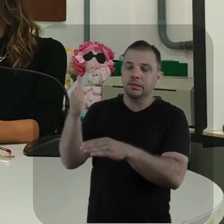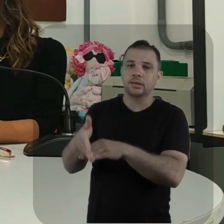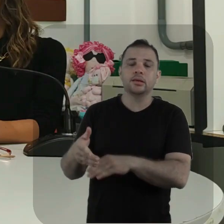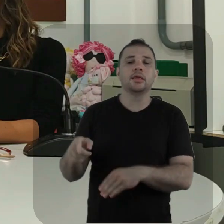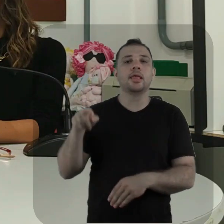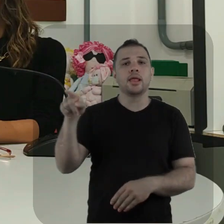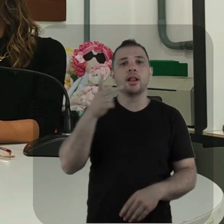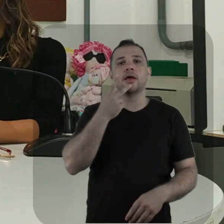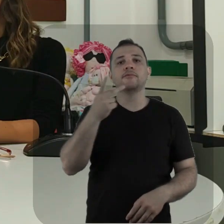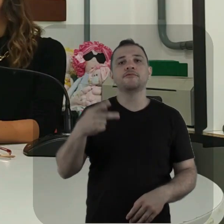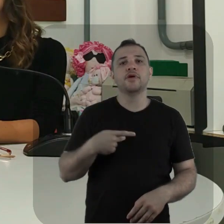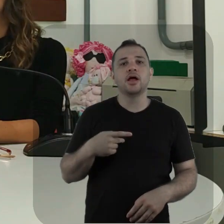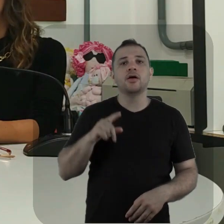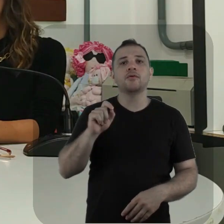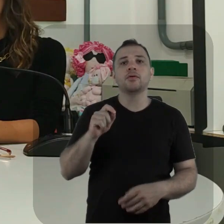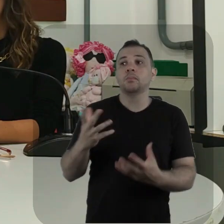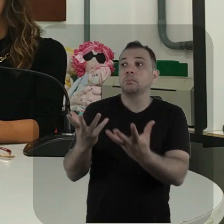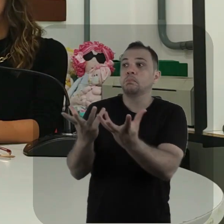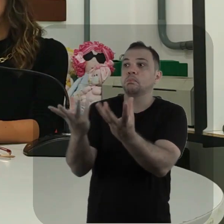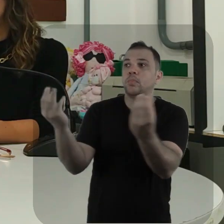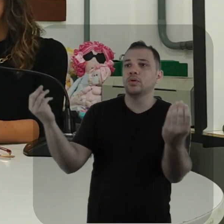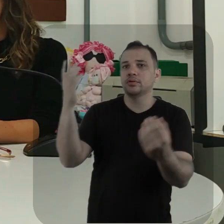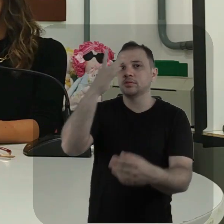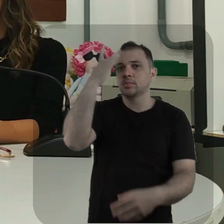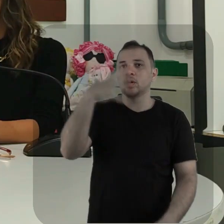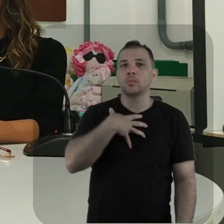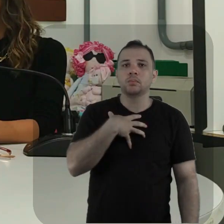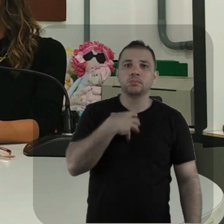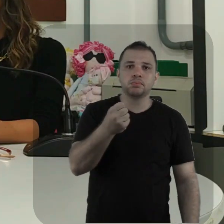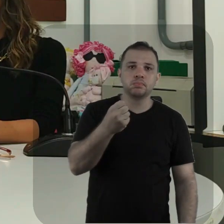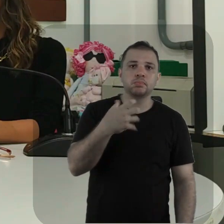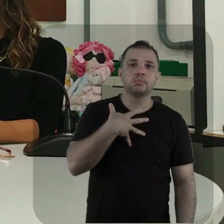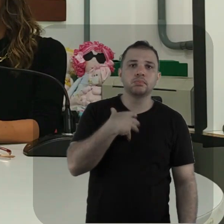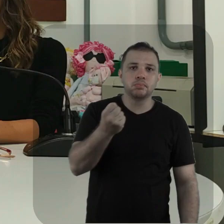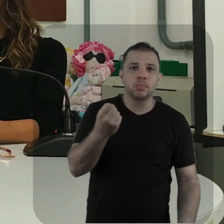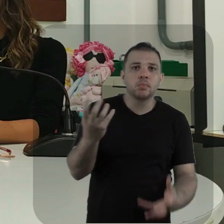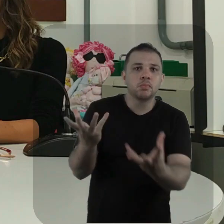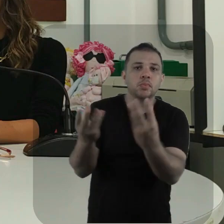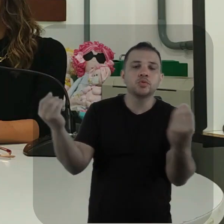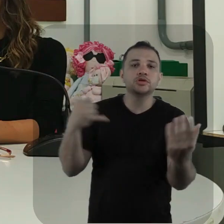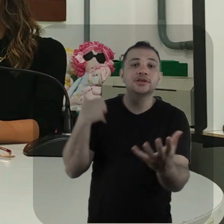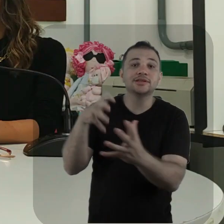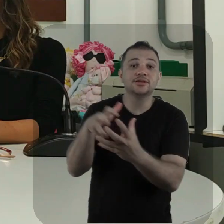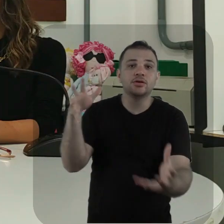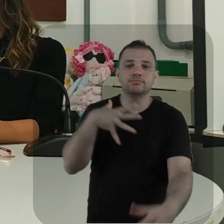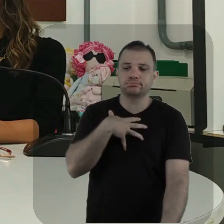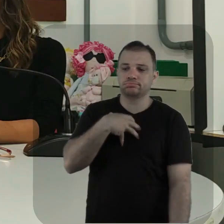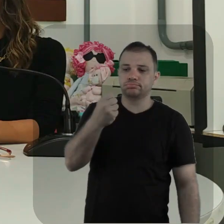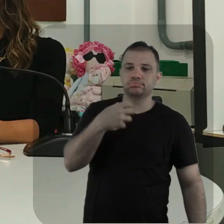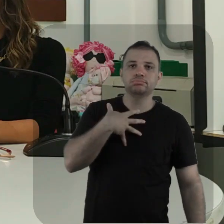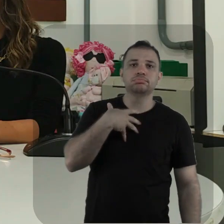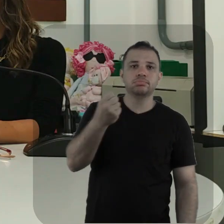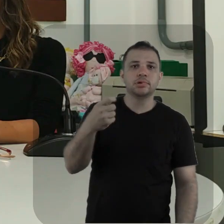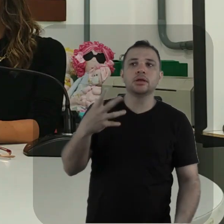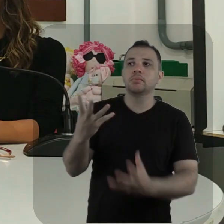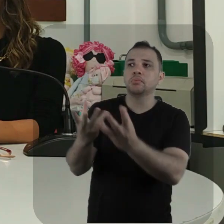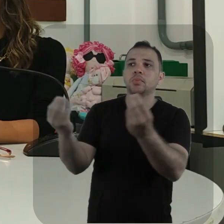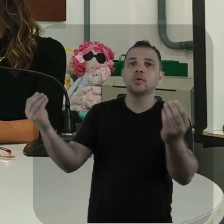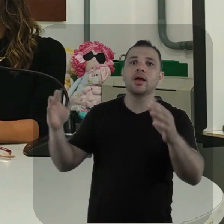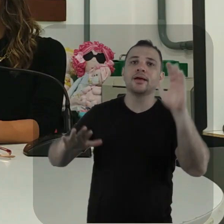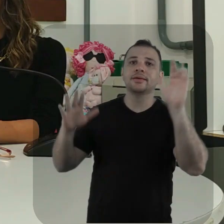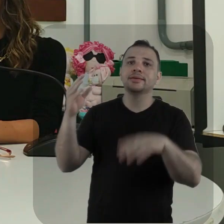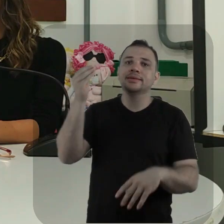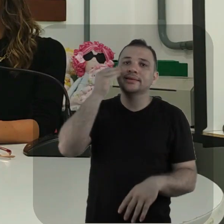de suicídio, né, na população idosa. Muitos casos, chegavam muitas pessoas, né, nesses